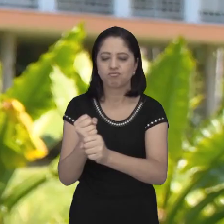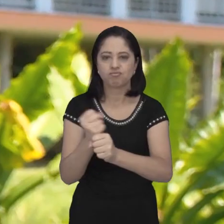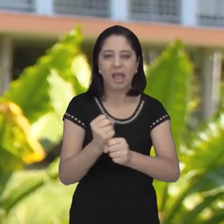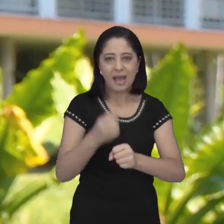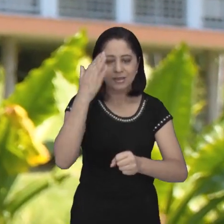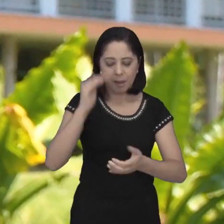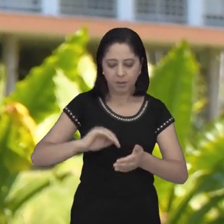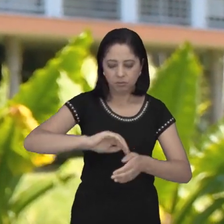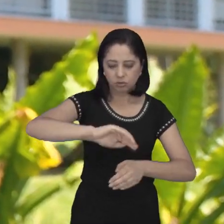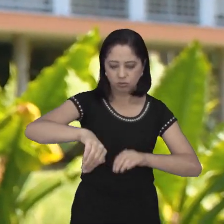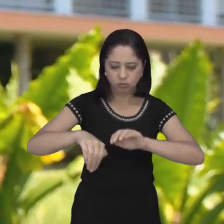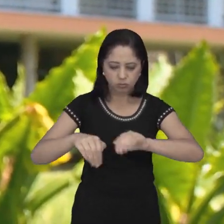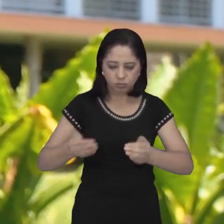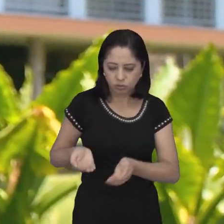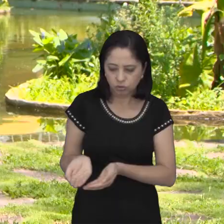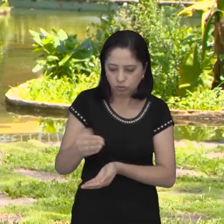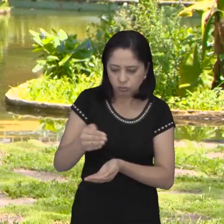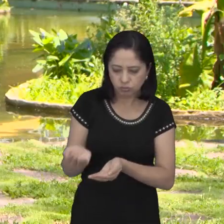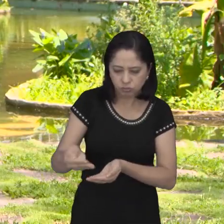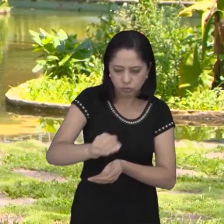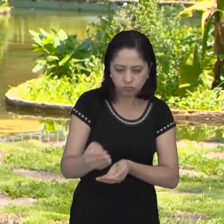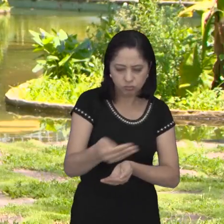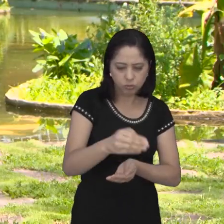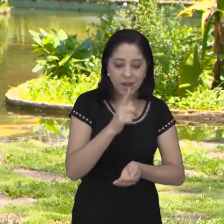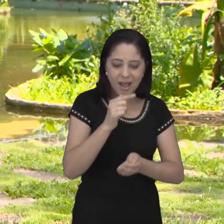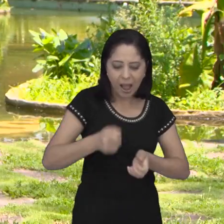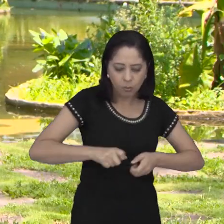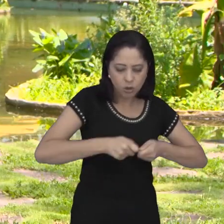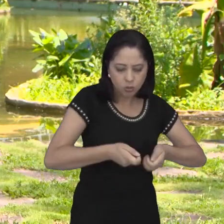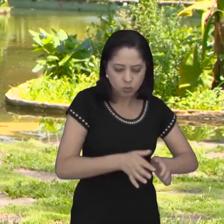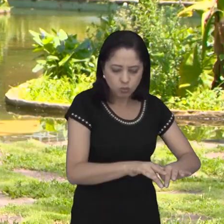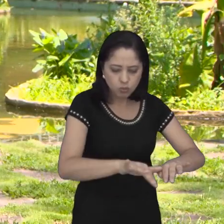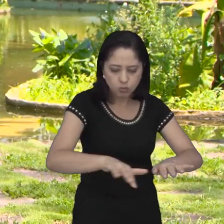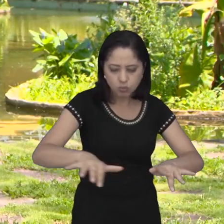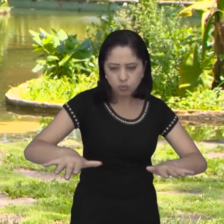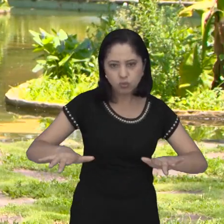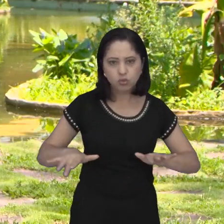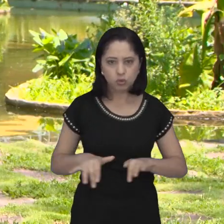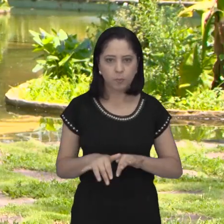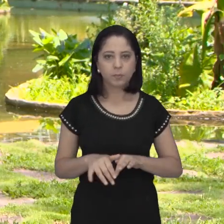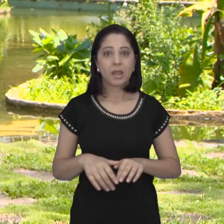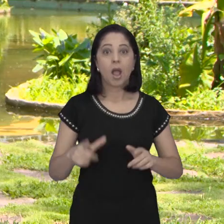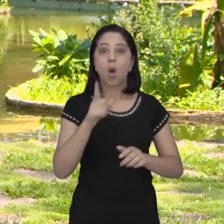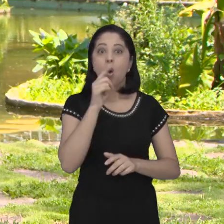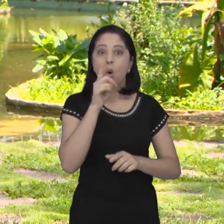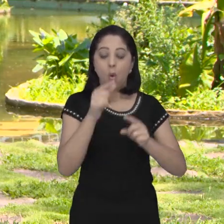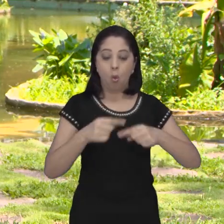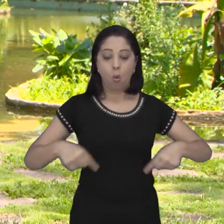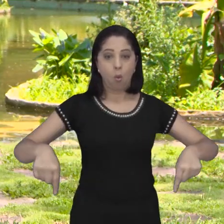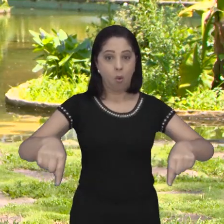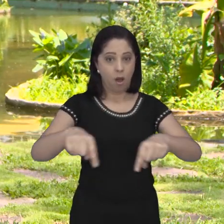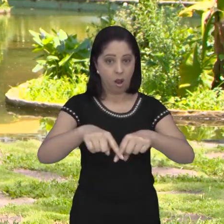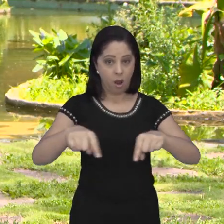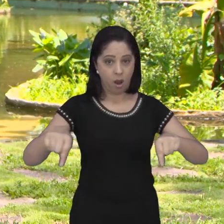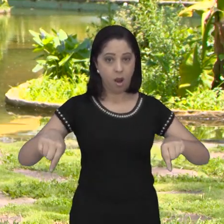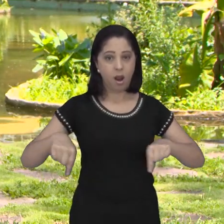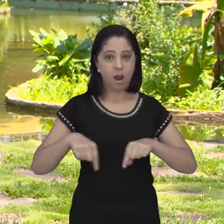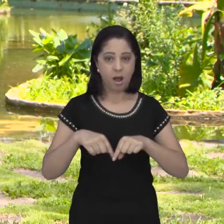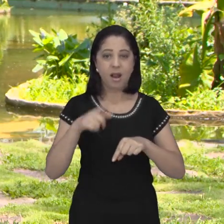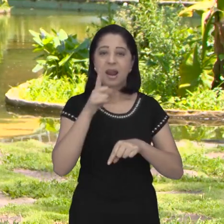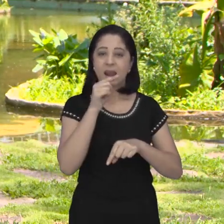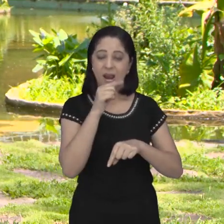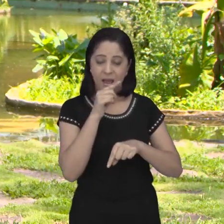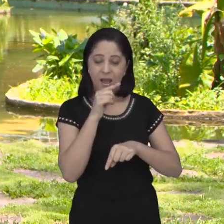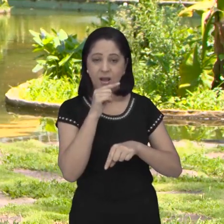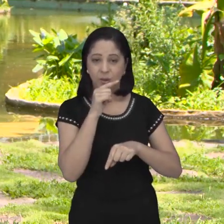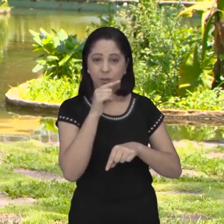casa, que eu acho importante, hoje você vê muito assim, as pessoas têm o seu banheiro,